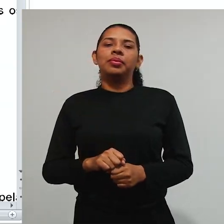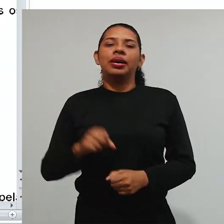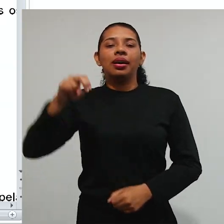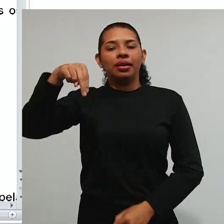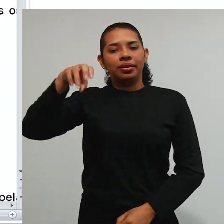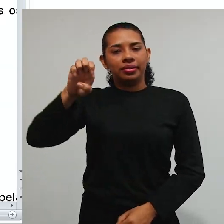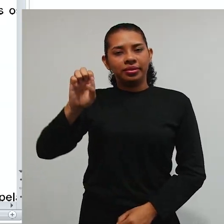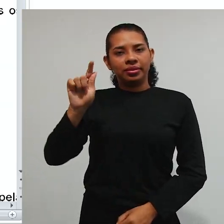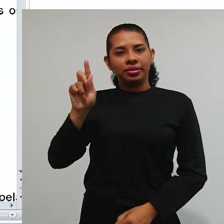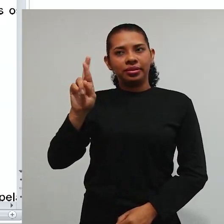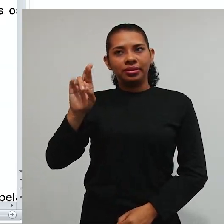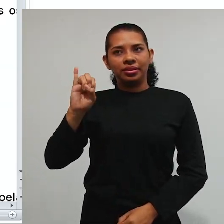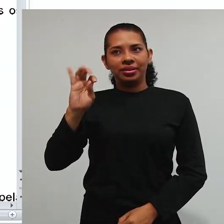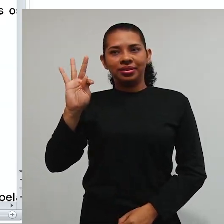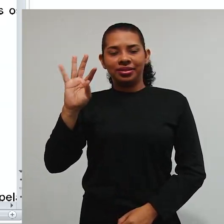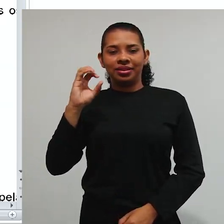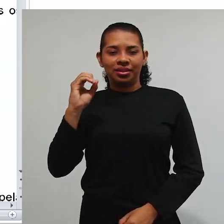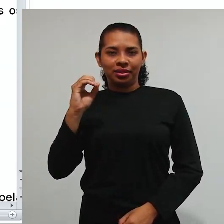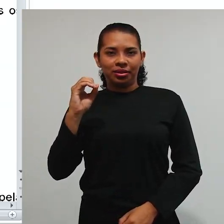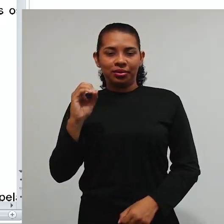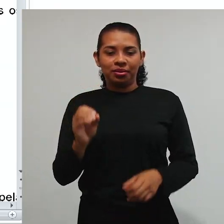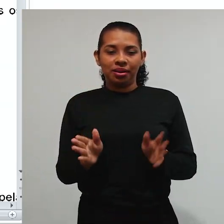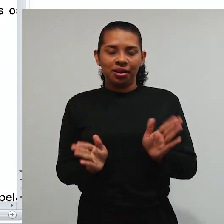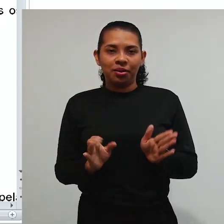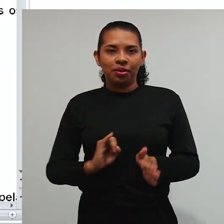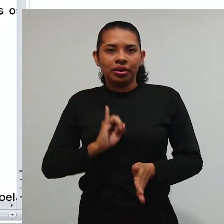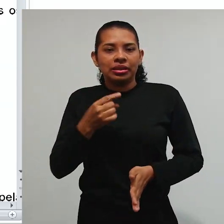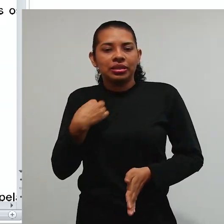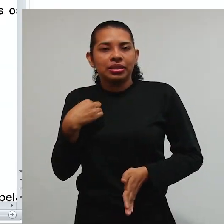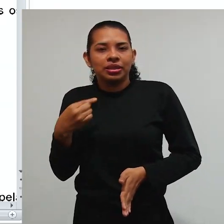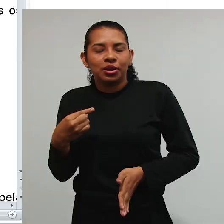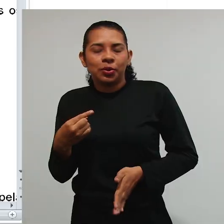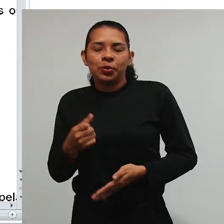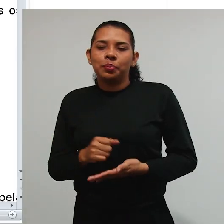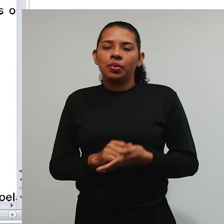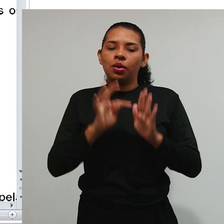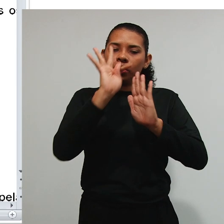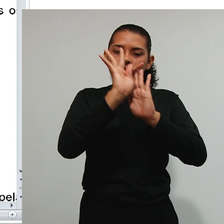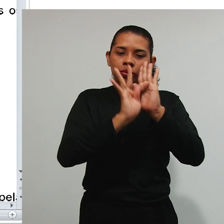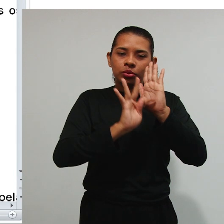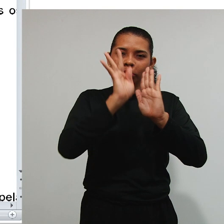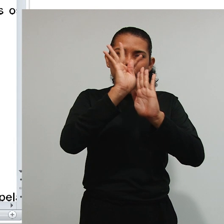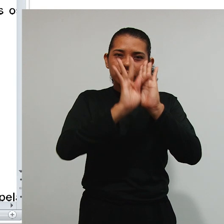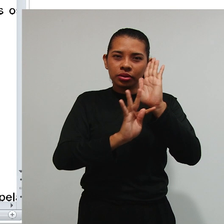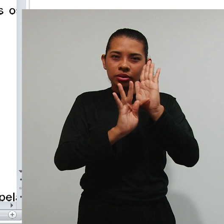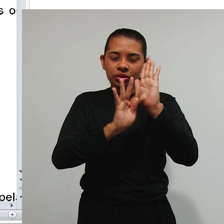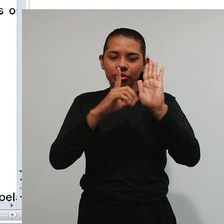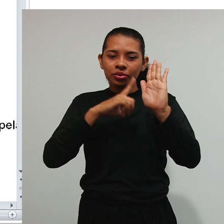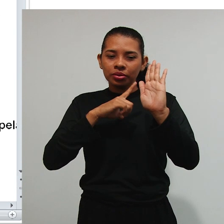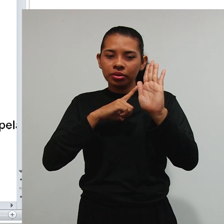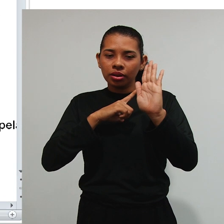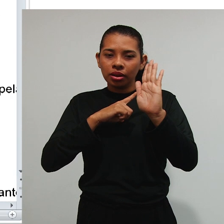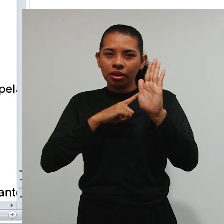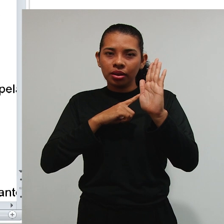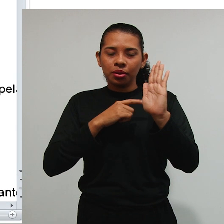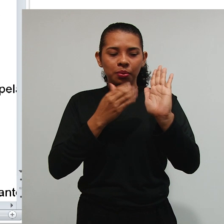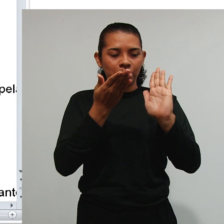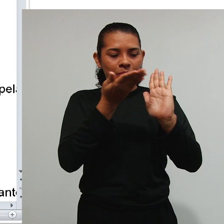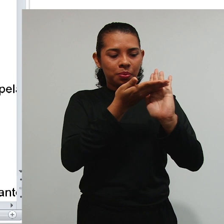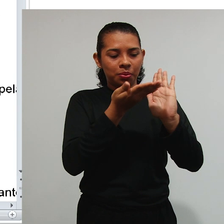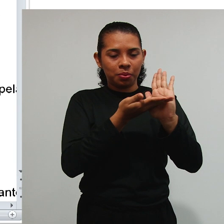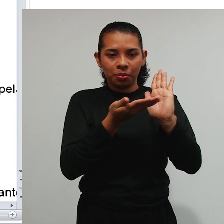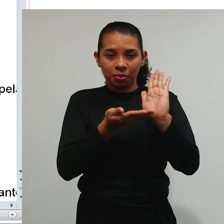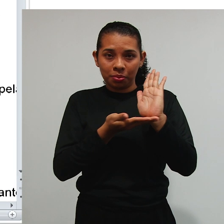esquerda, tá bom? Agora, se eu vou fazer uma divisão para facilitar a leitura, a compreensão dentro da minha seção 2, o que